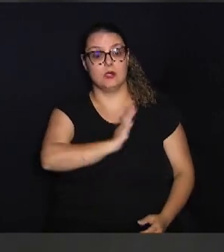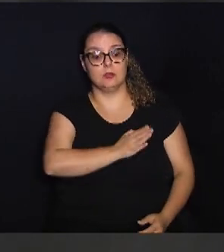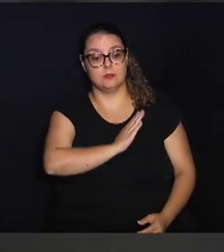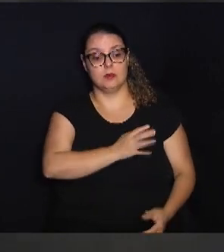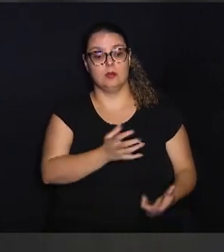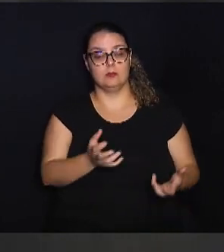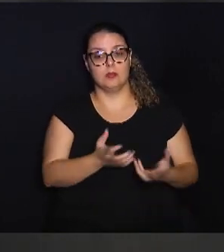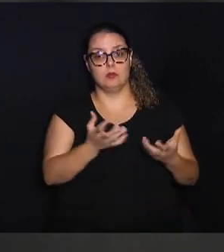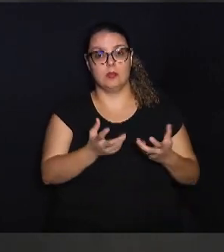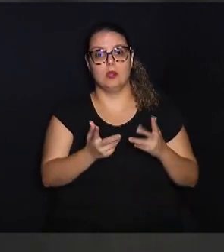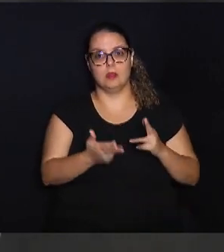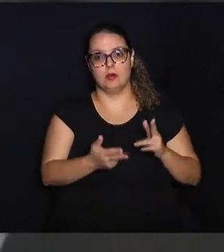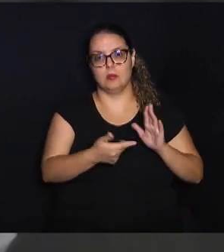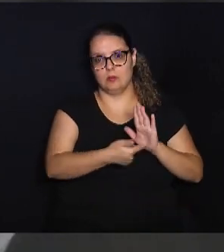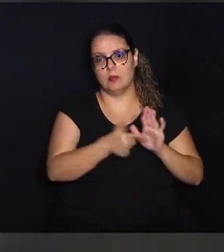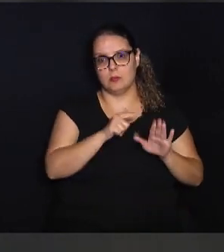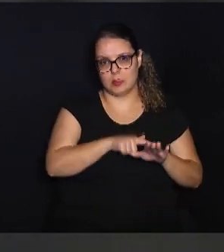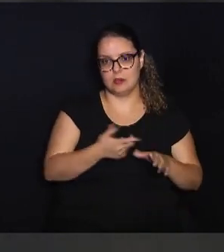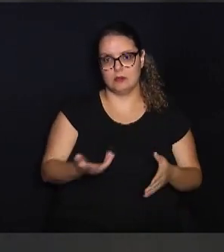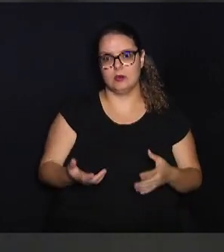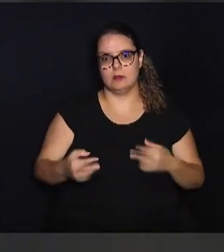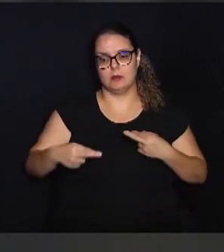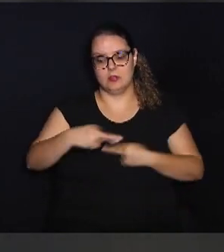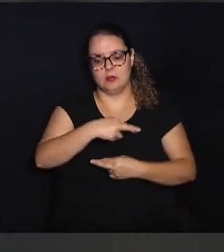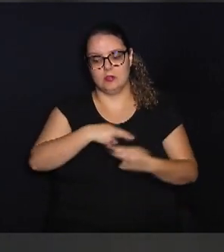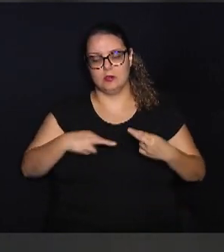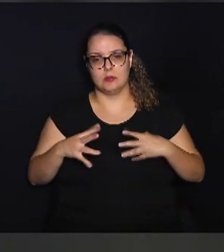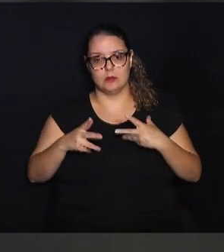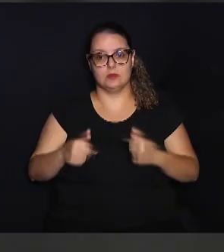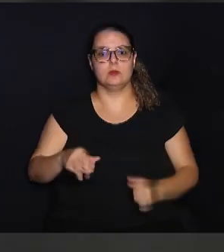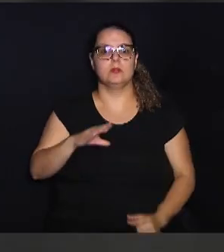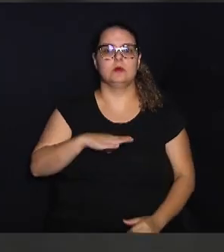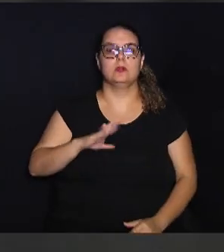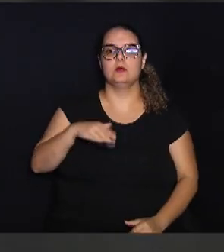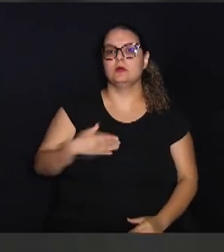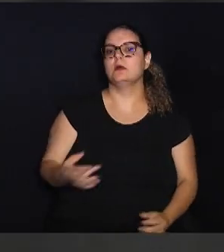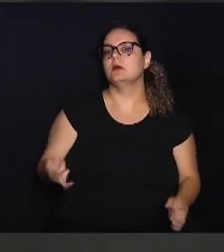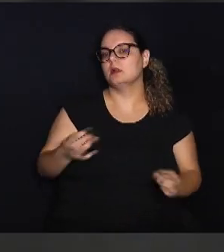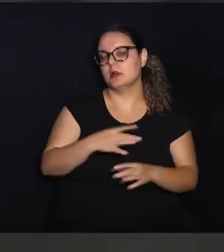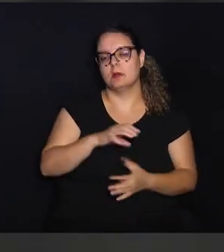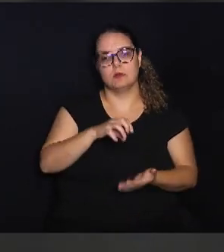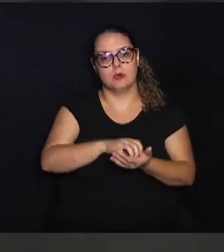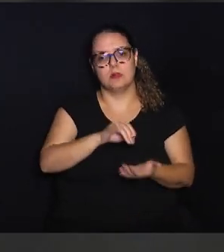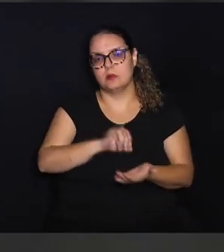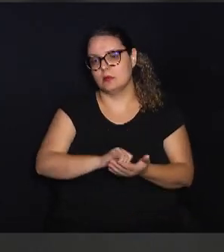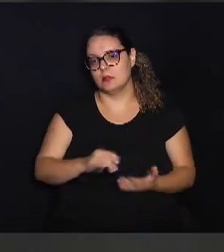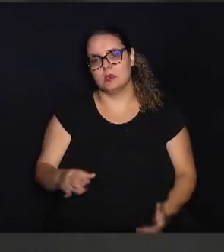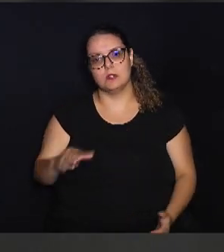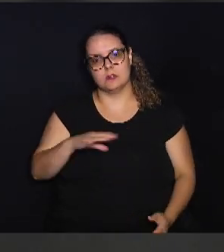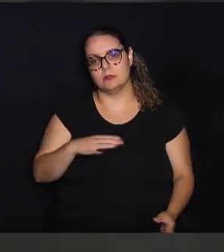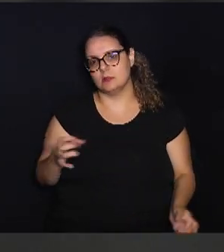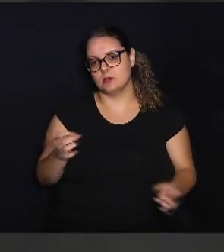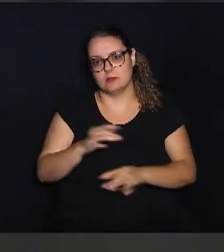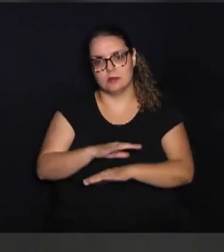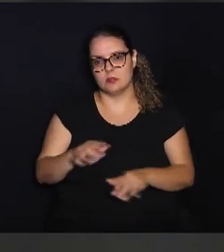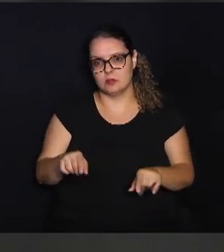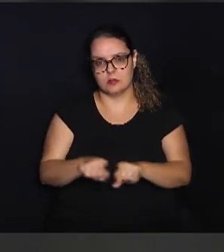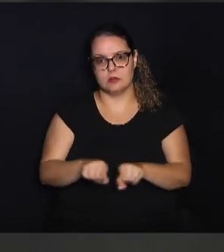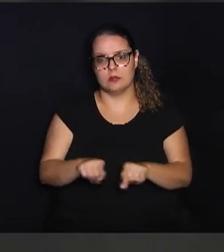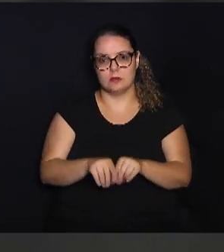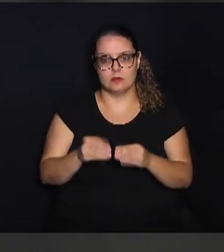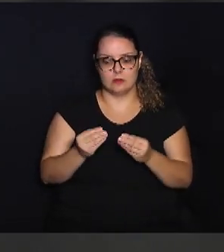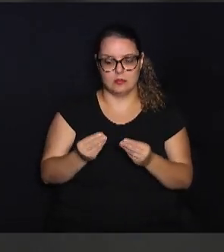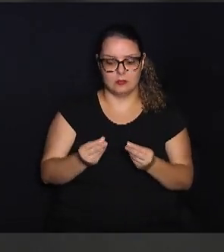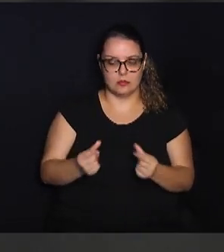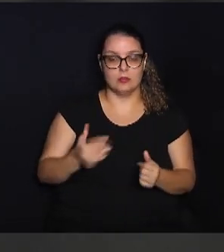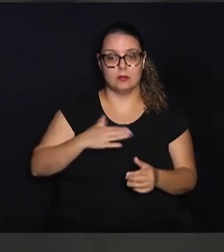pulsa e que faz a ligação com toda a cidade, né? Então, o dia que a gente deixar morrer o centro, a cidade vai morrer também aos poucos, né? Então,